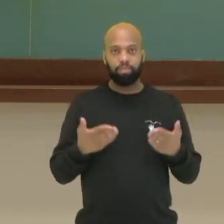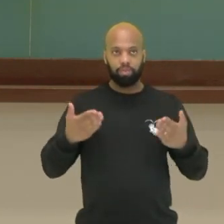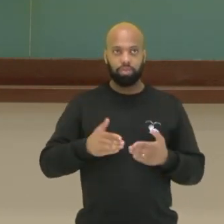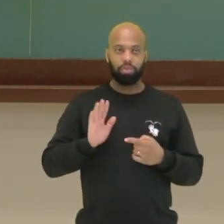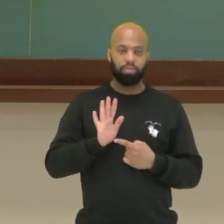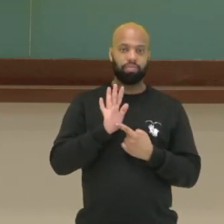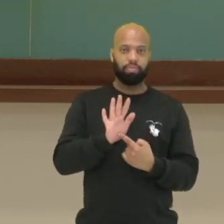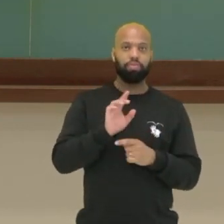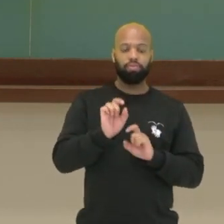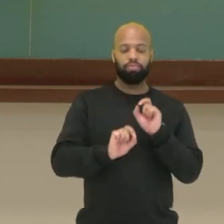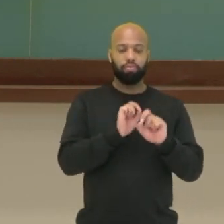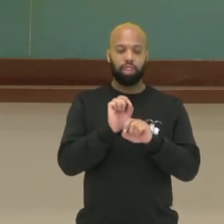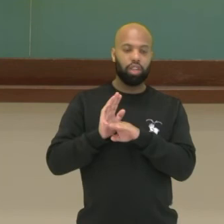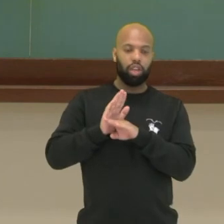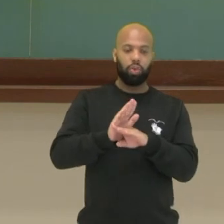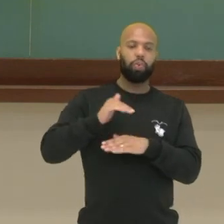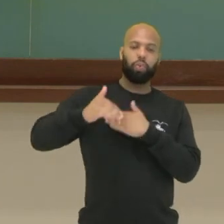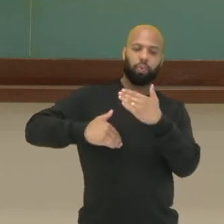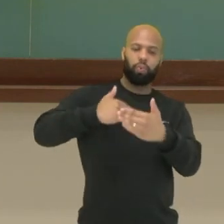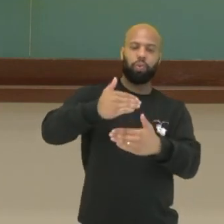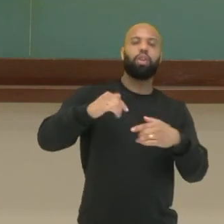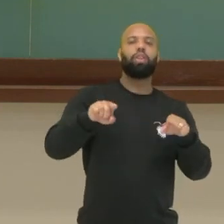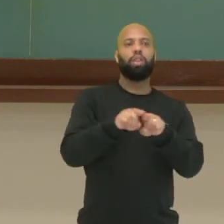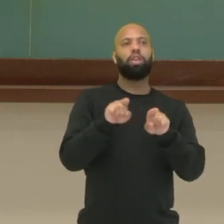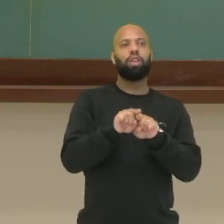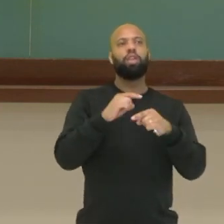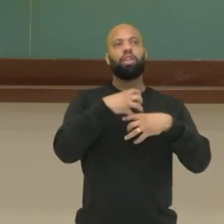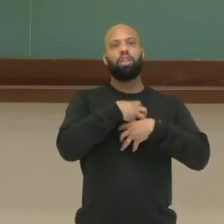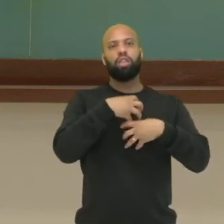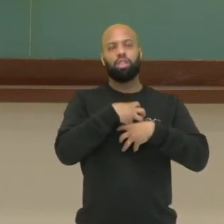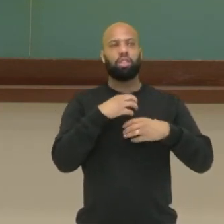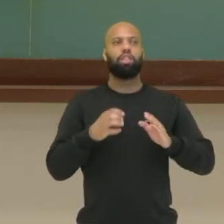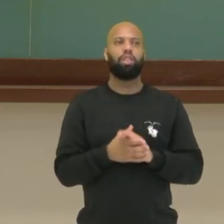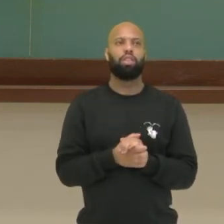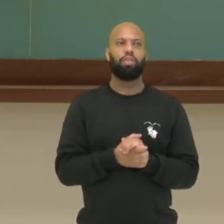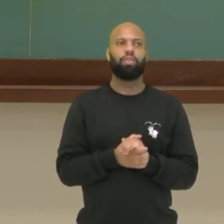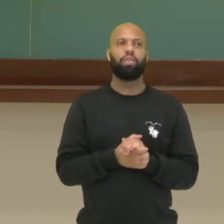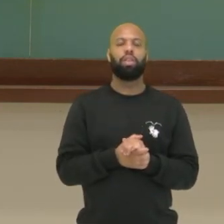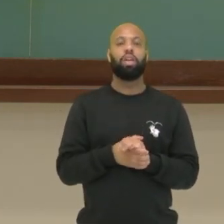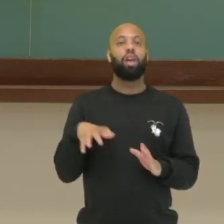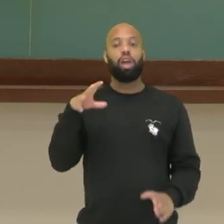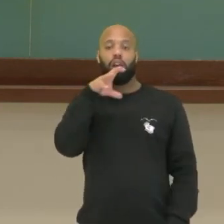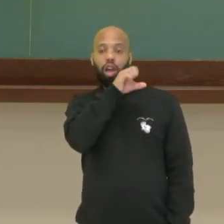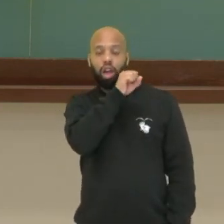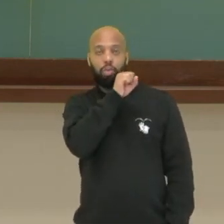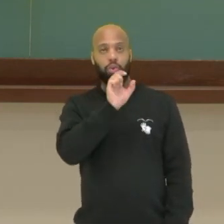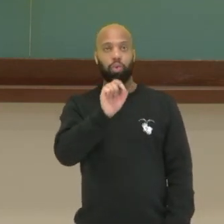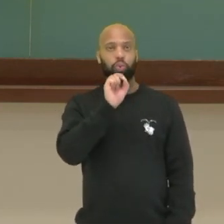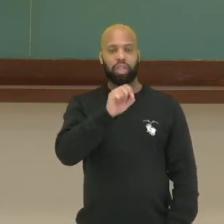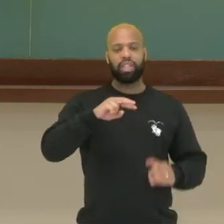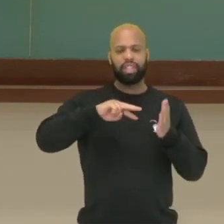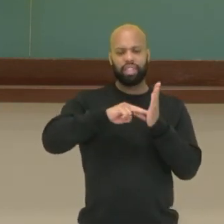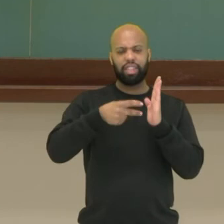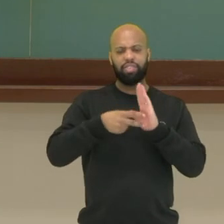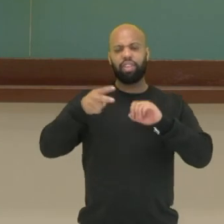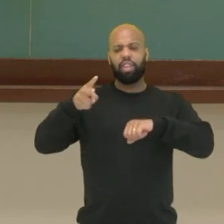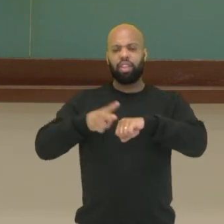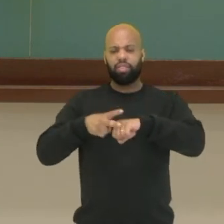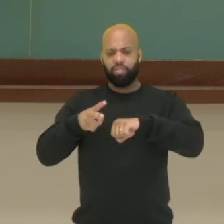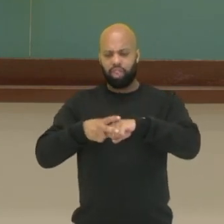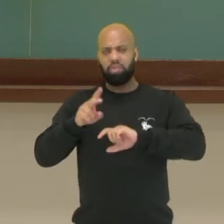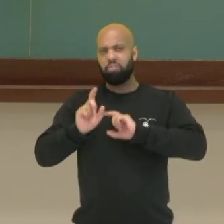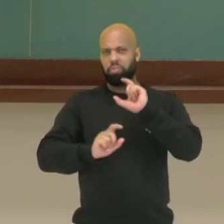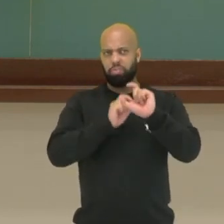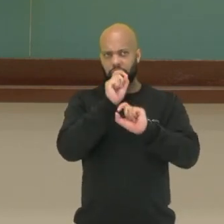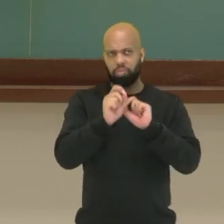indicativo, ele auxilia para desenvolver esses sentidos. Lembrando aqui, rapidamente, o que é verbo? O que são verbos?